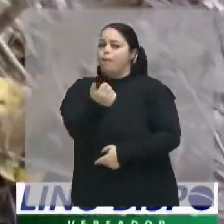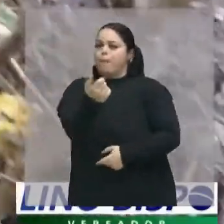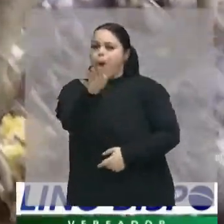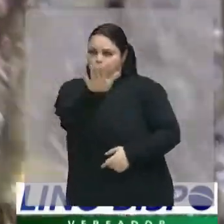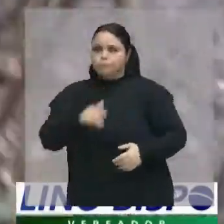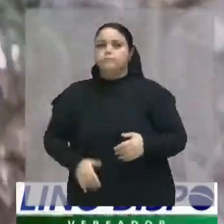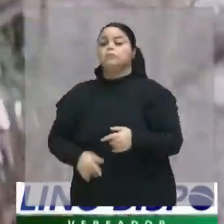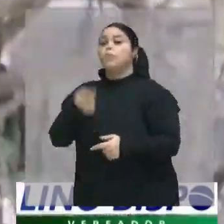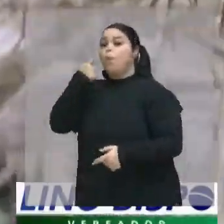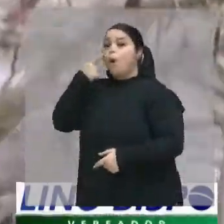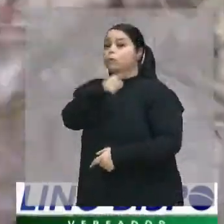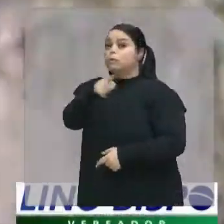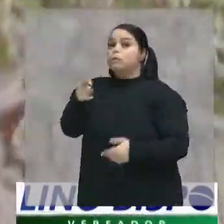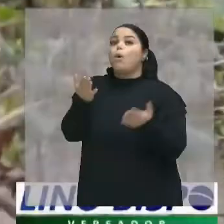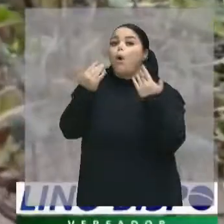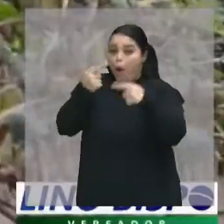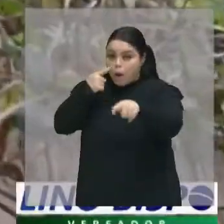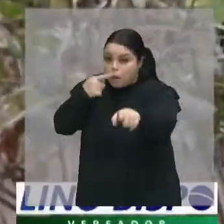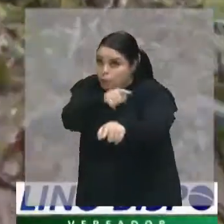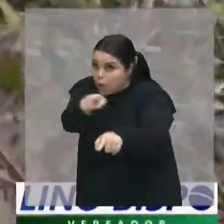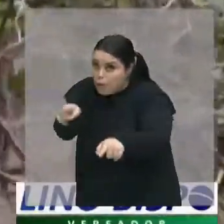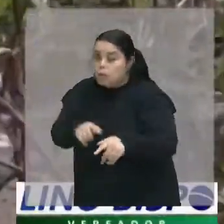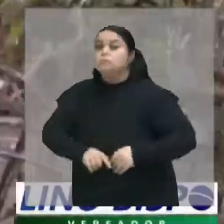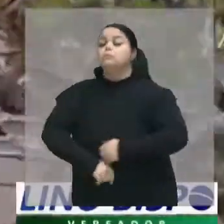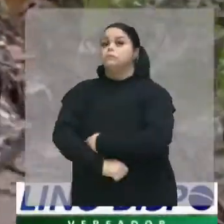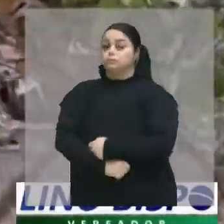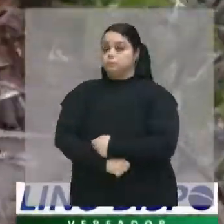Mas olha, gente, vem cá.